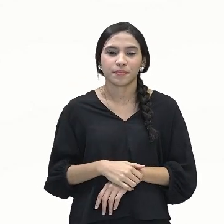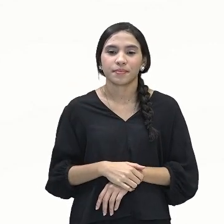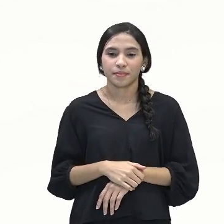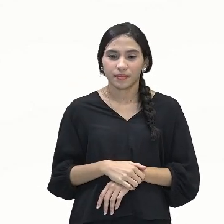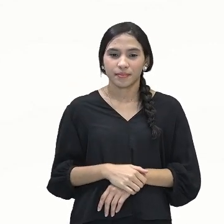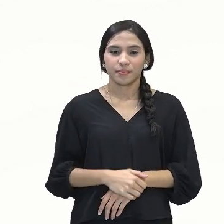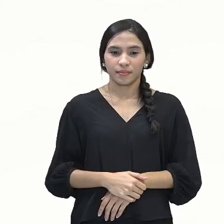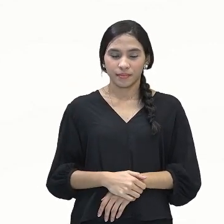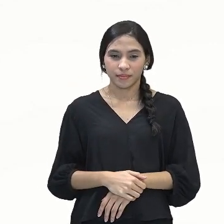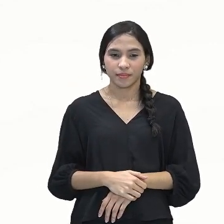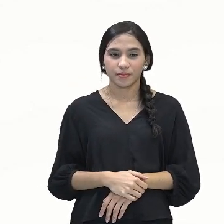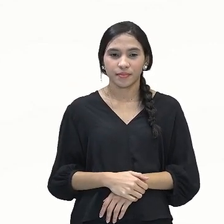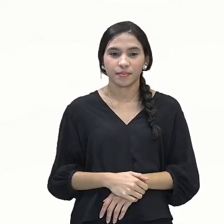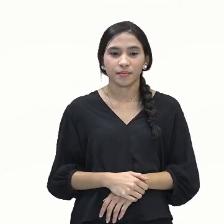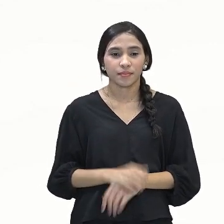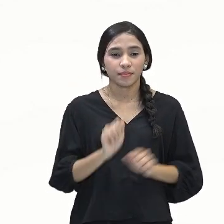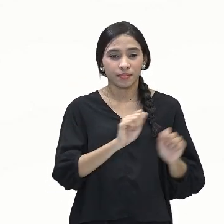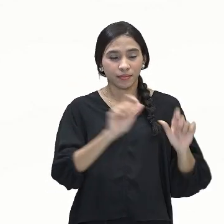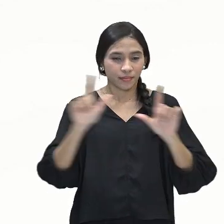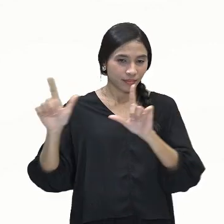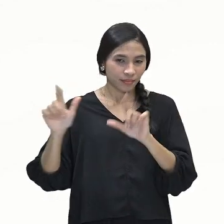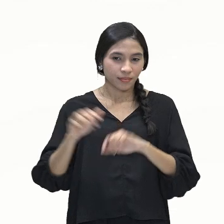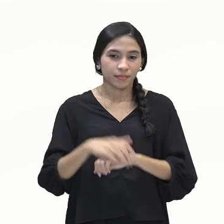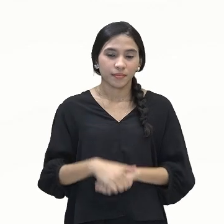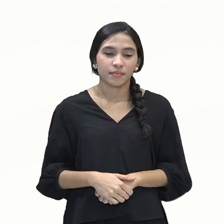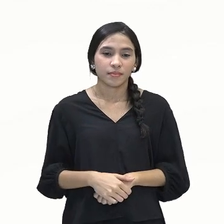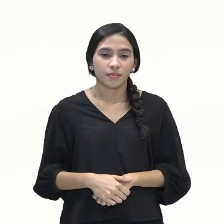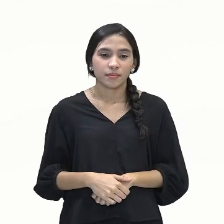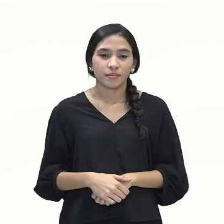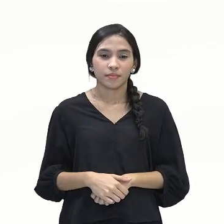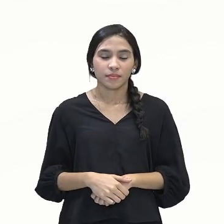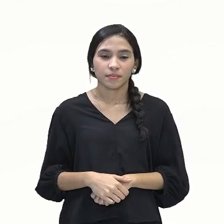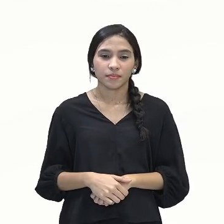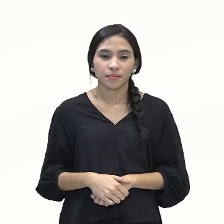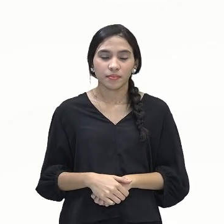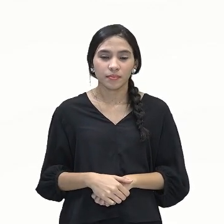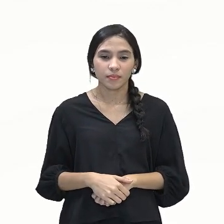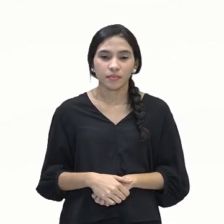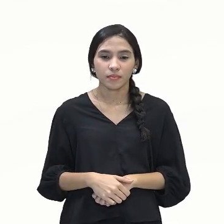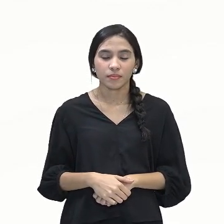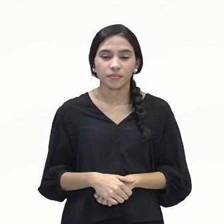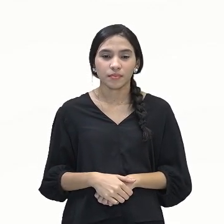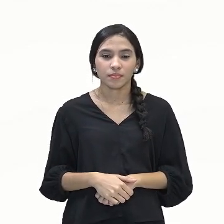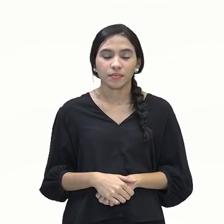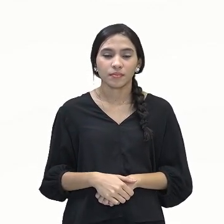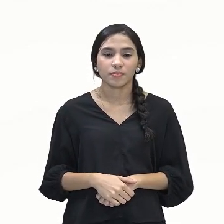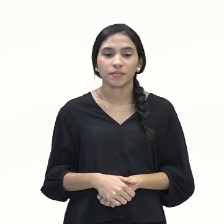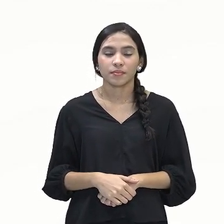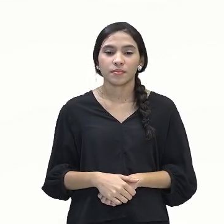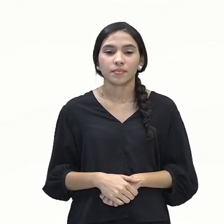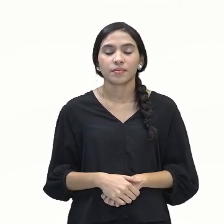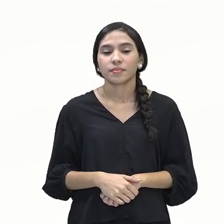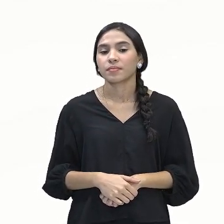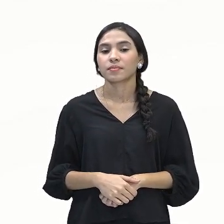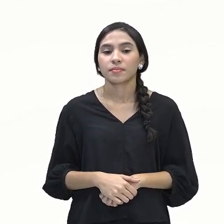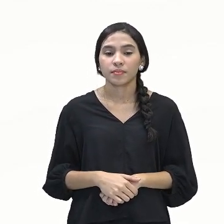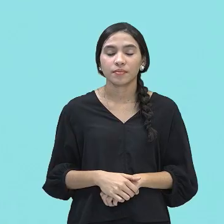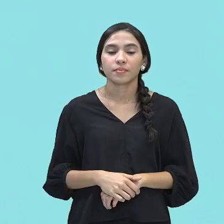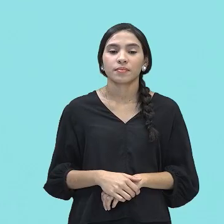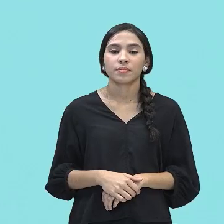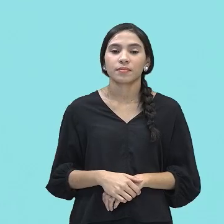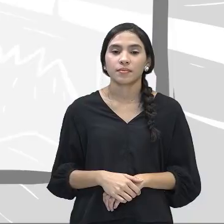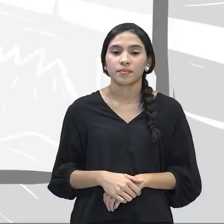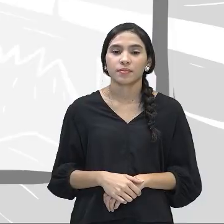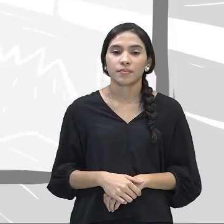bem, vamos lá para a nossa próxima cartela. E aí, o que eu vou trazer para vocês? Mais um trecho da obra desse grande